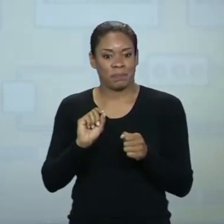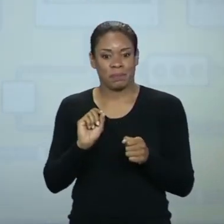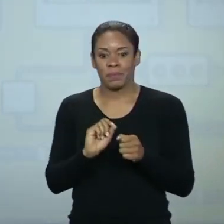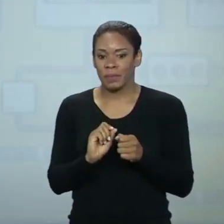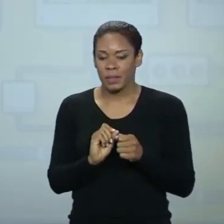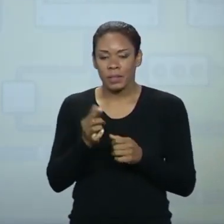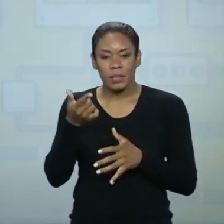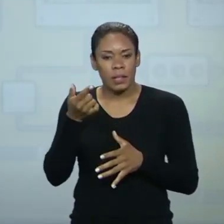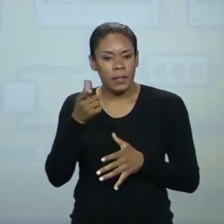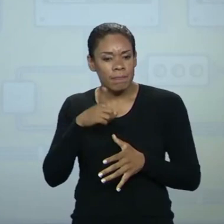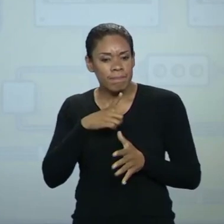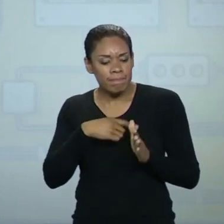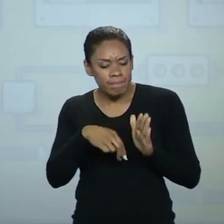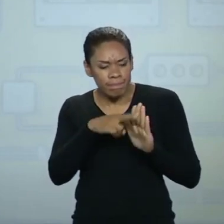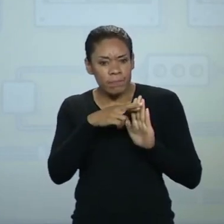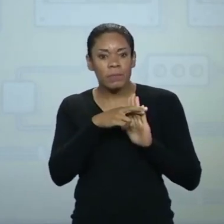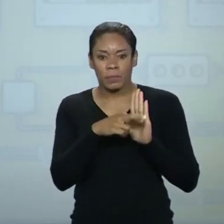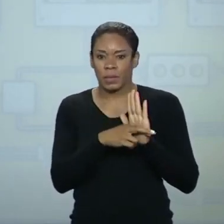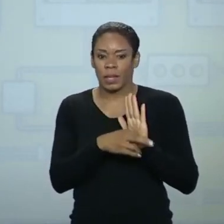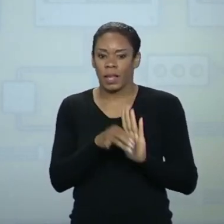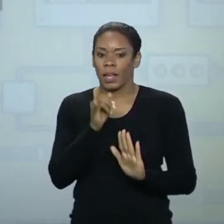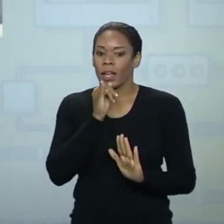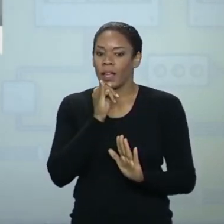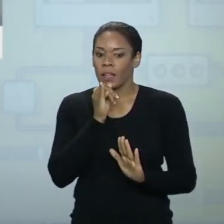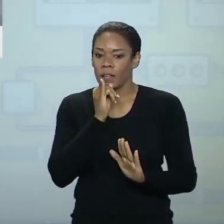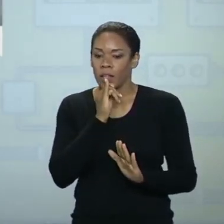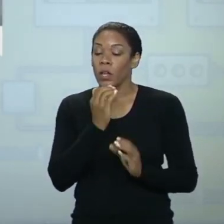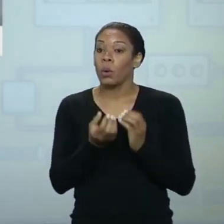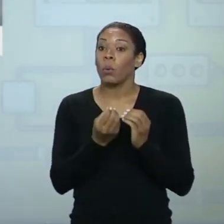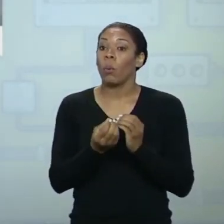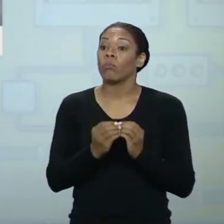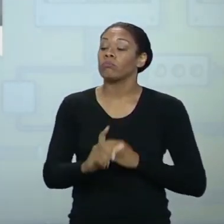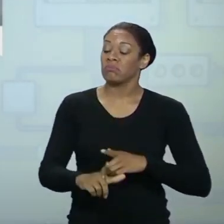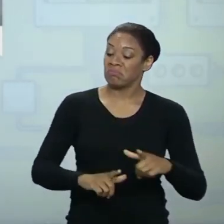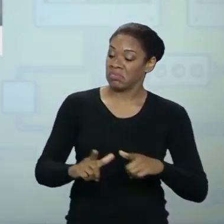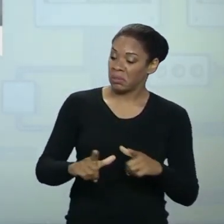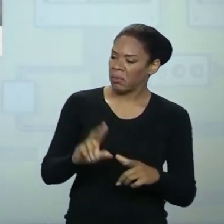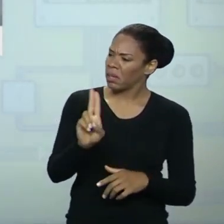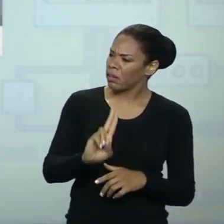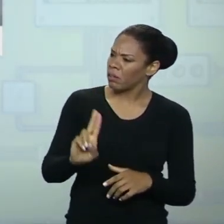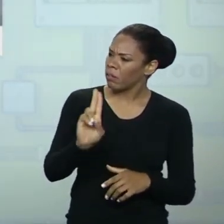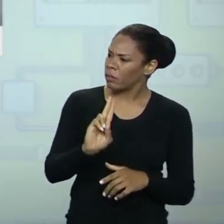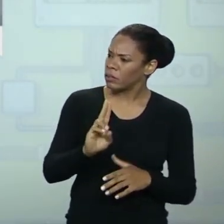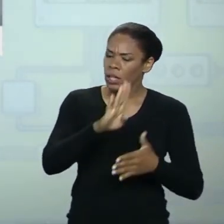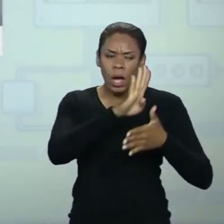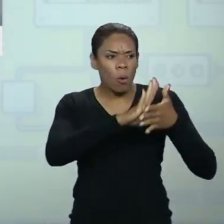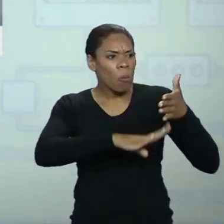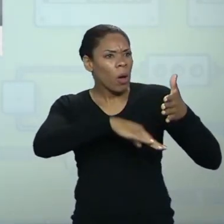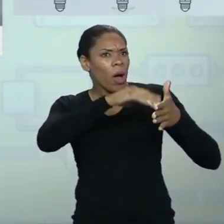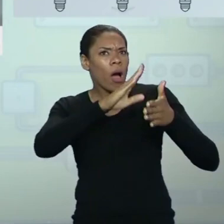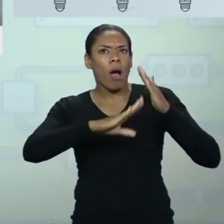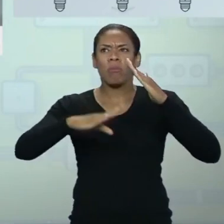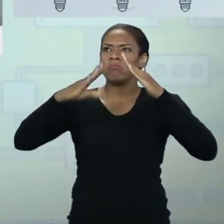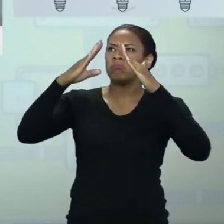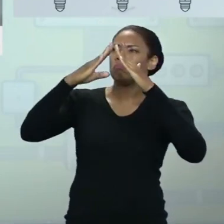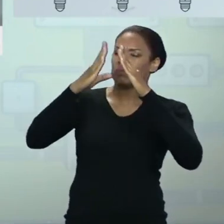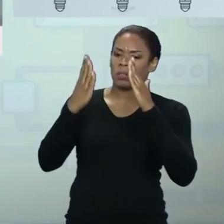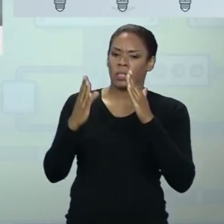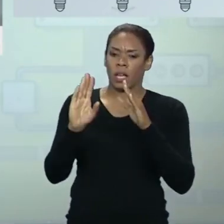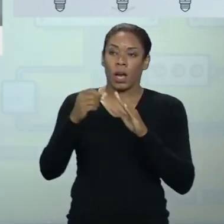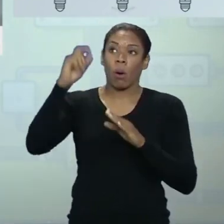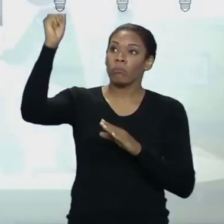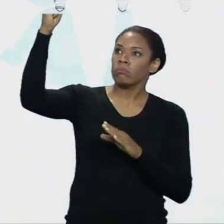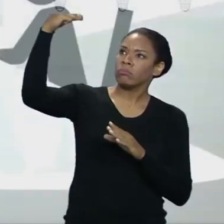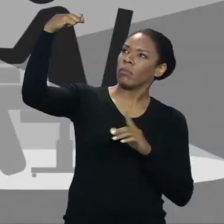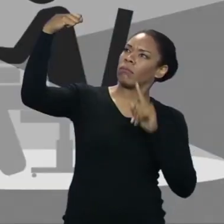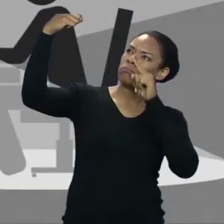em conta alguns parâmetros, como a atividade desenvolvida, cores das paredes e do teto e tipo de lâmpada escolhida,